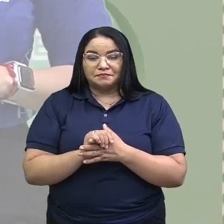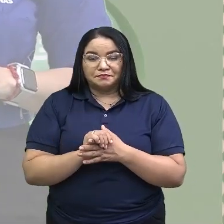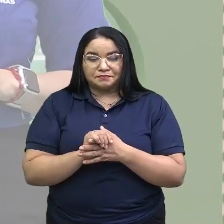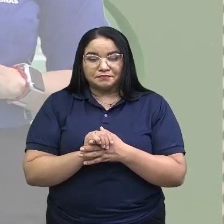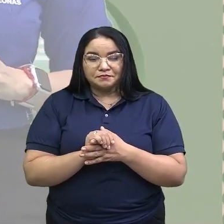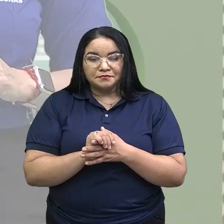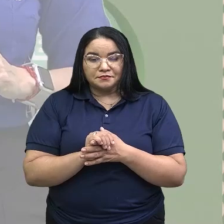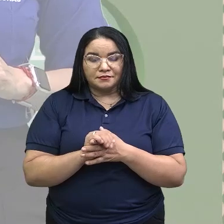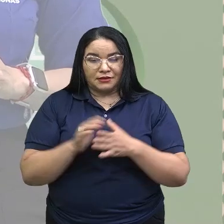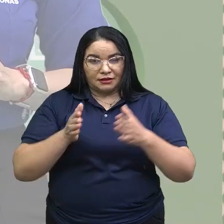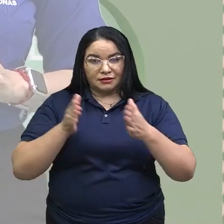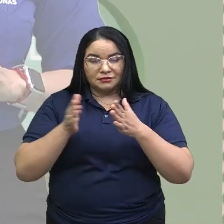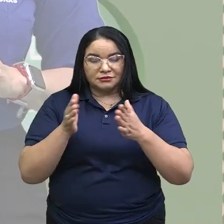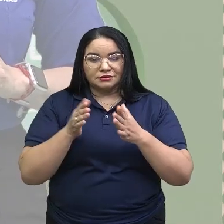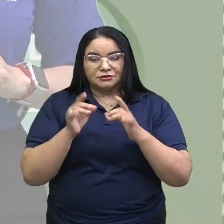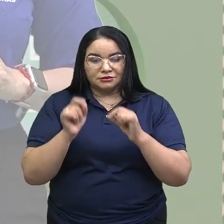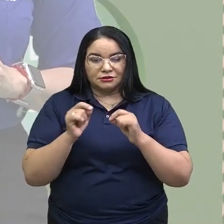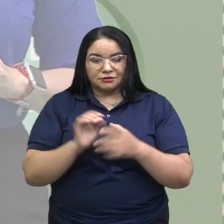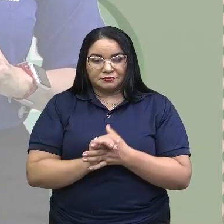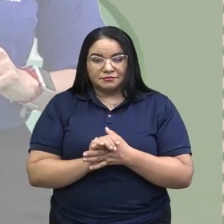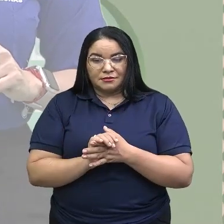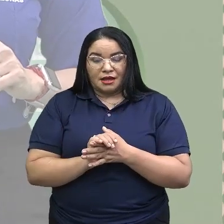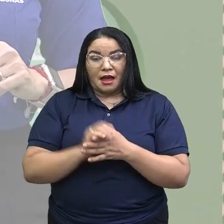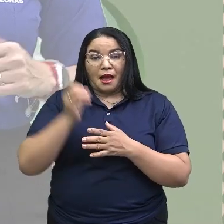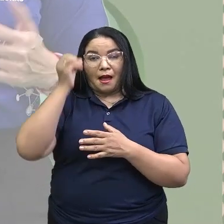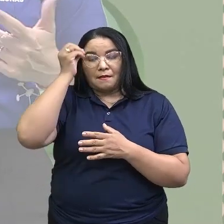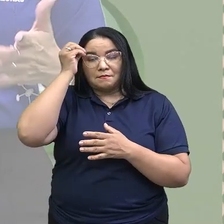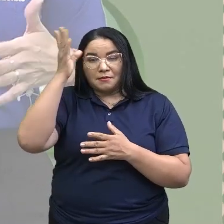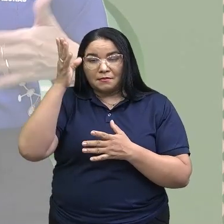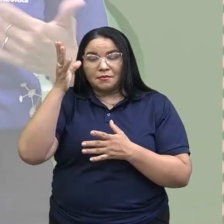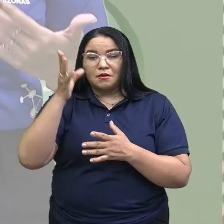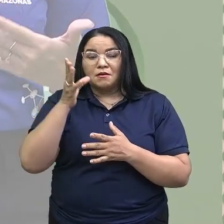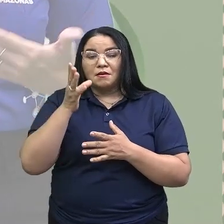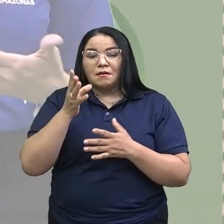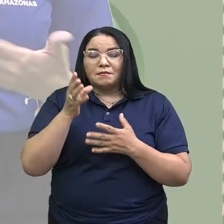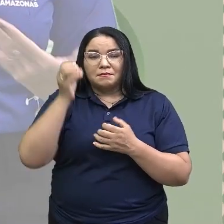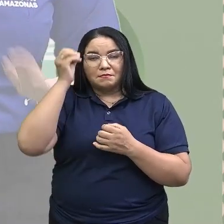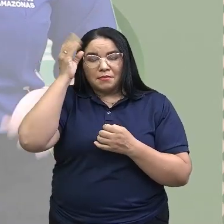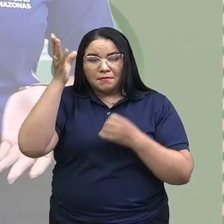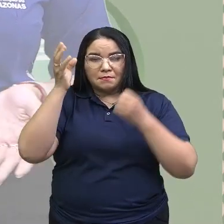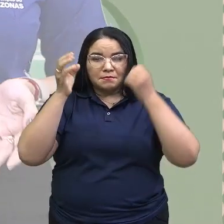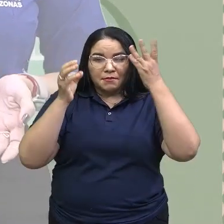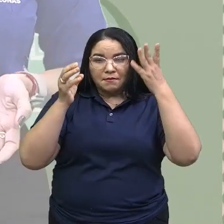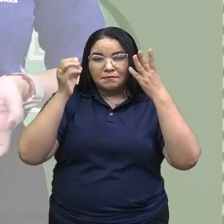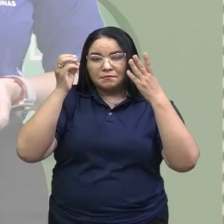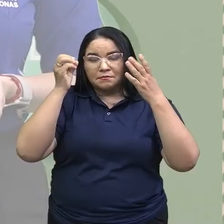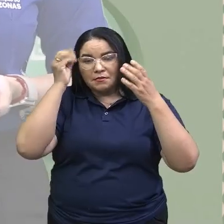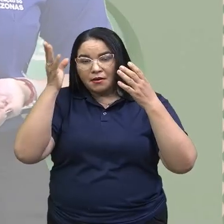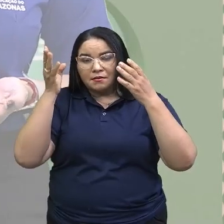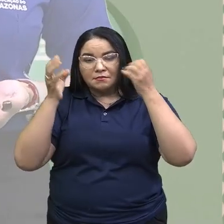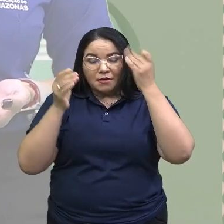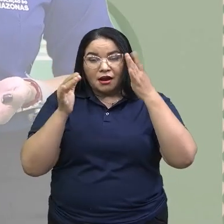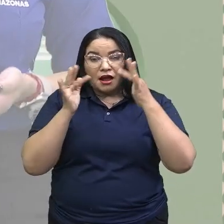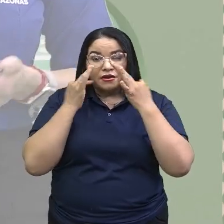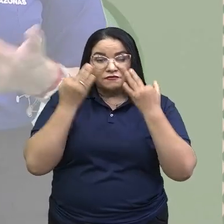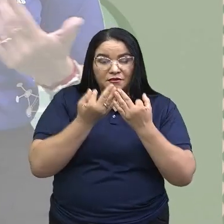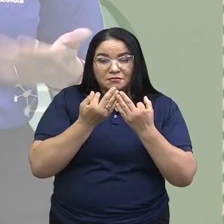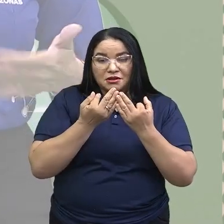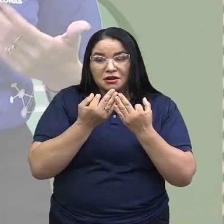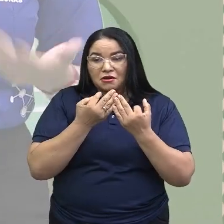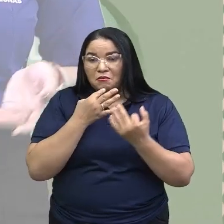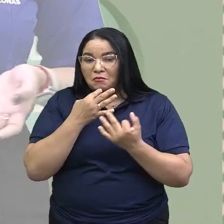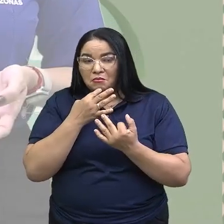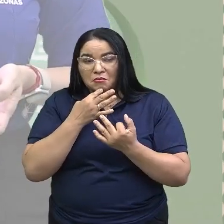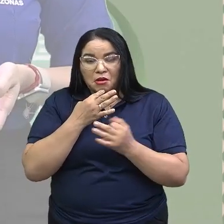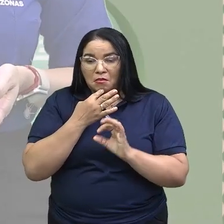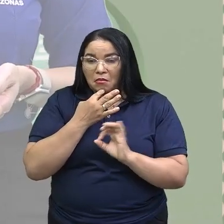só. Perda de memória mais severa, quando passa a não reconhecer mais os familiares e